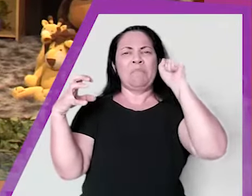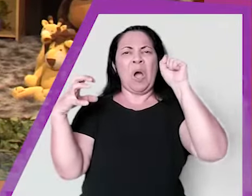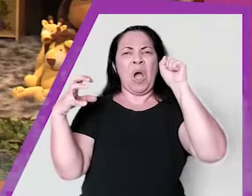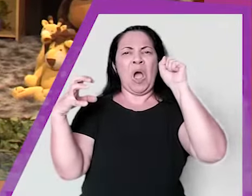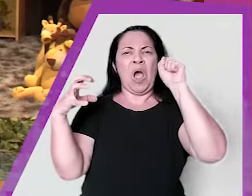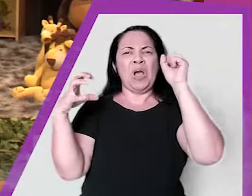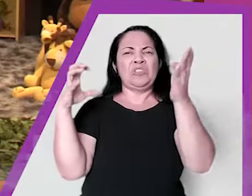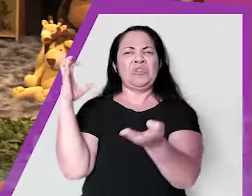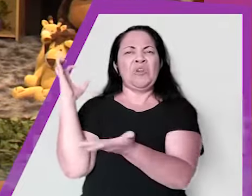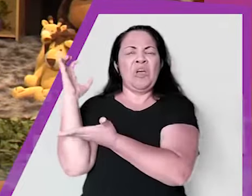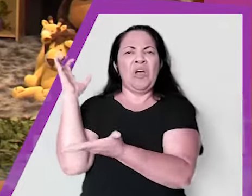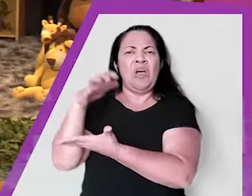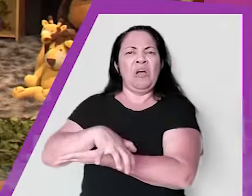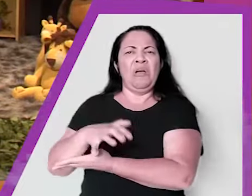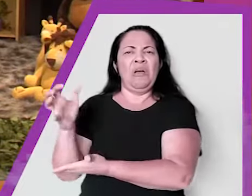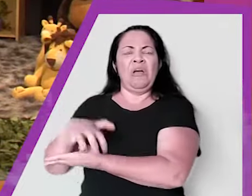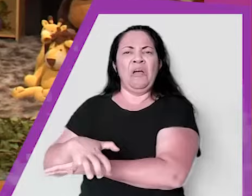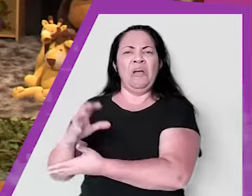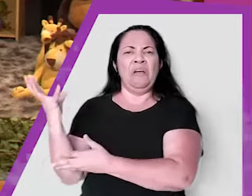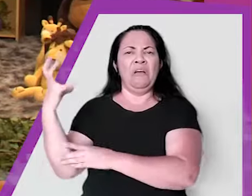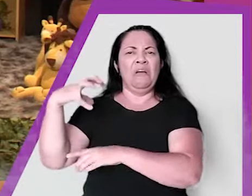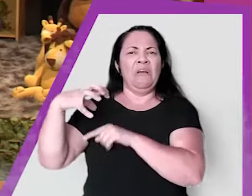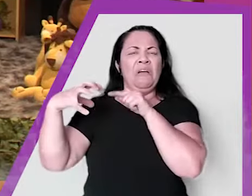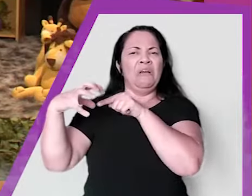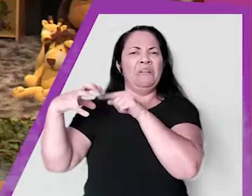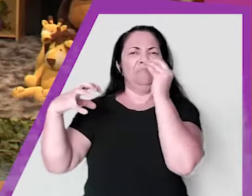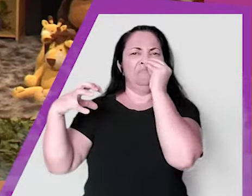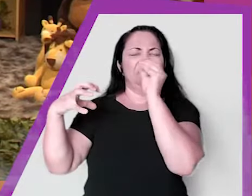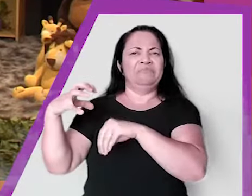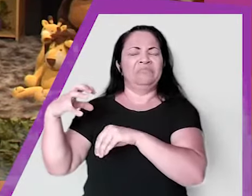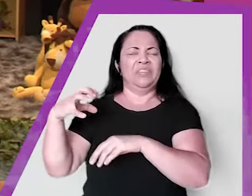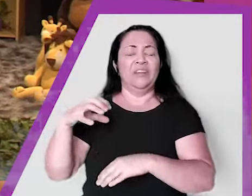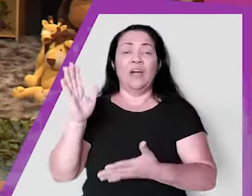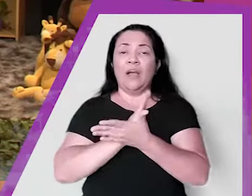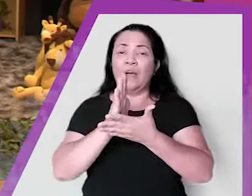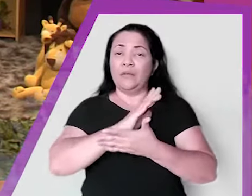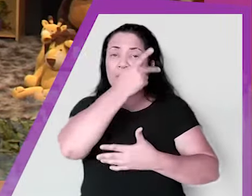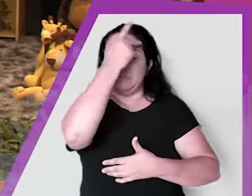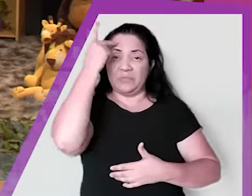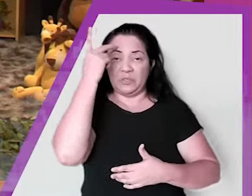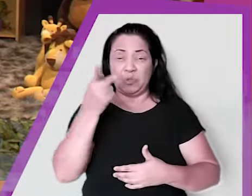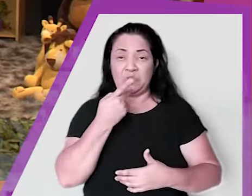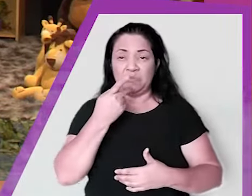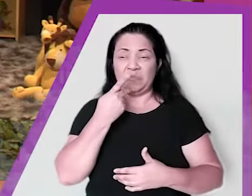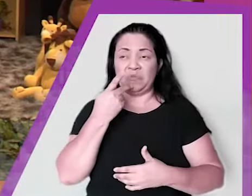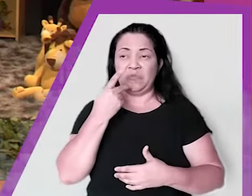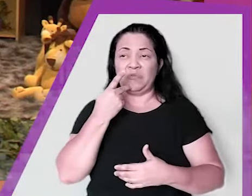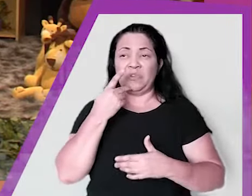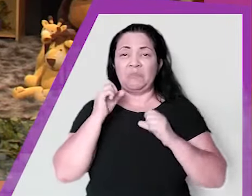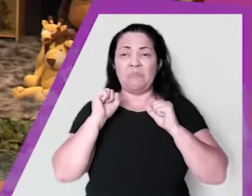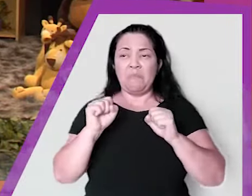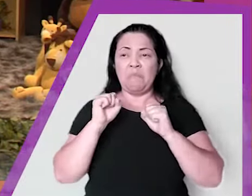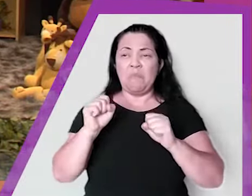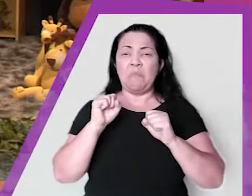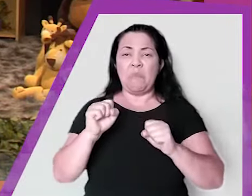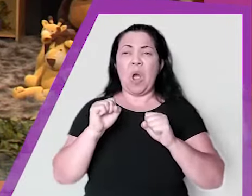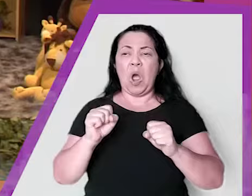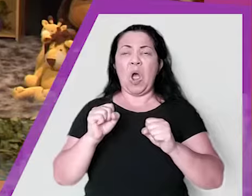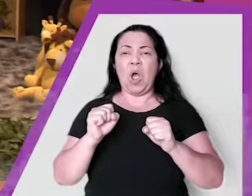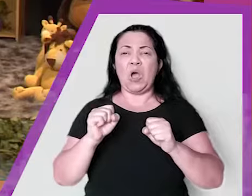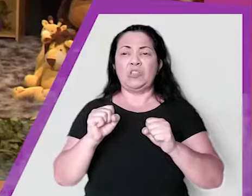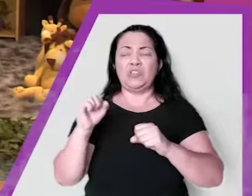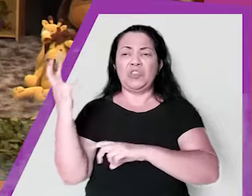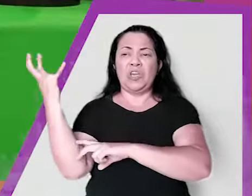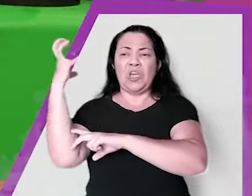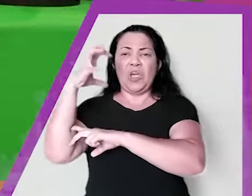ocupado, sem grandes prejuízos para ninguém. Ah, vai lá, é Cerrado mesmo. É, tem quem diga até o